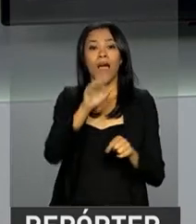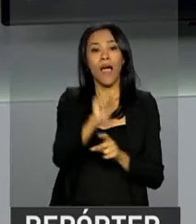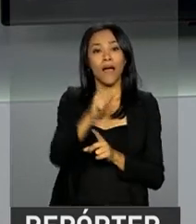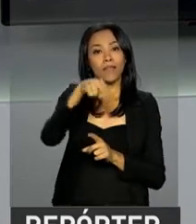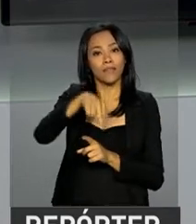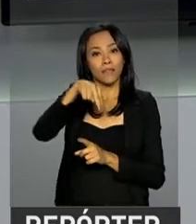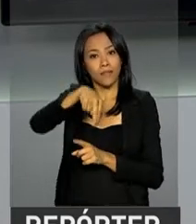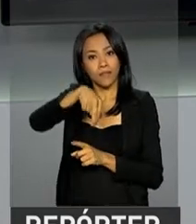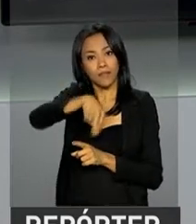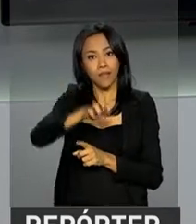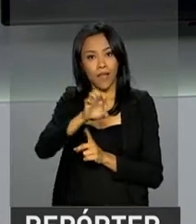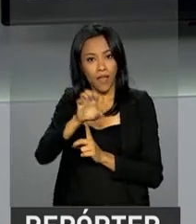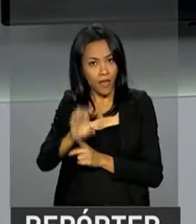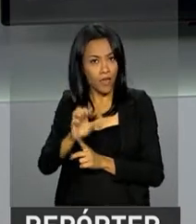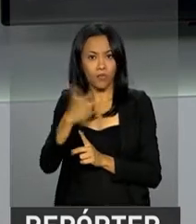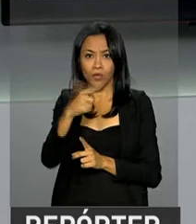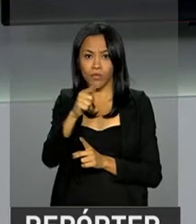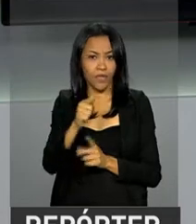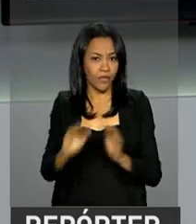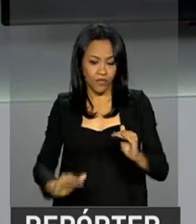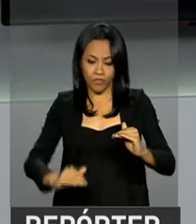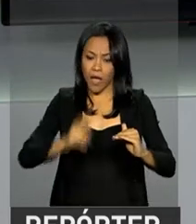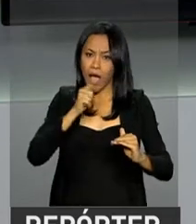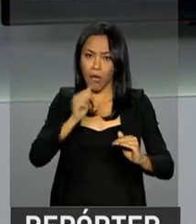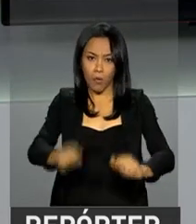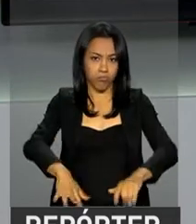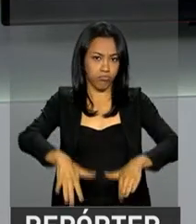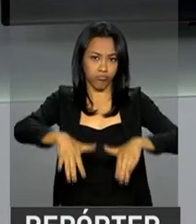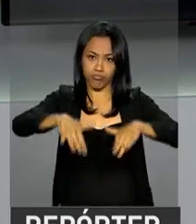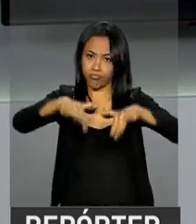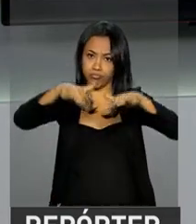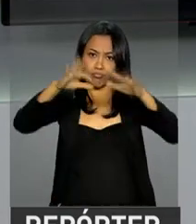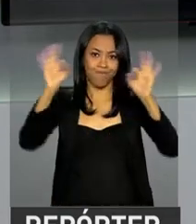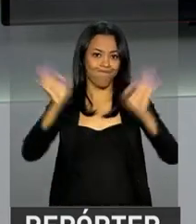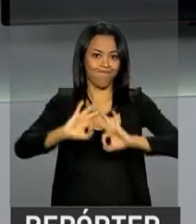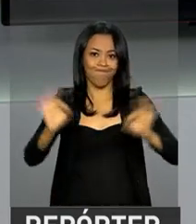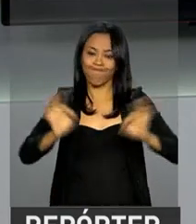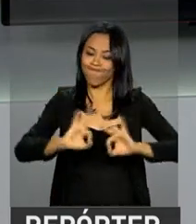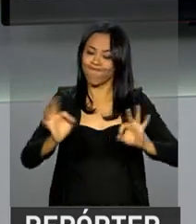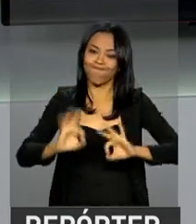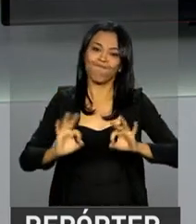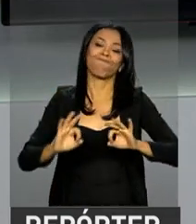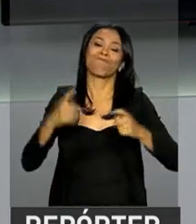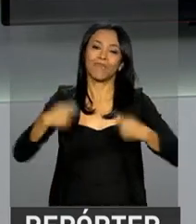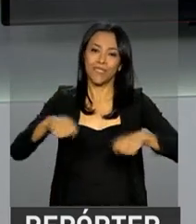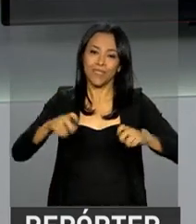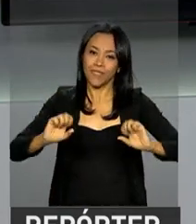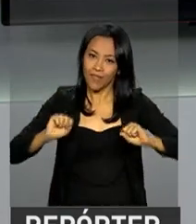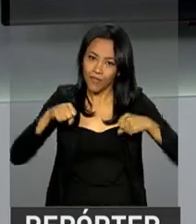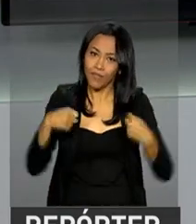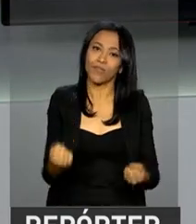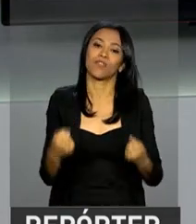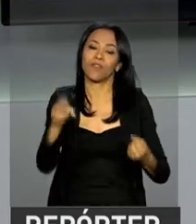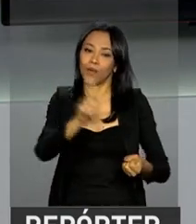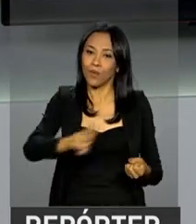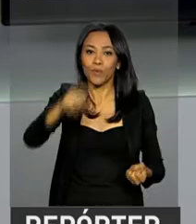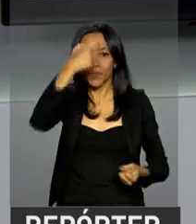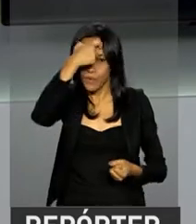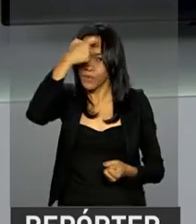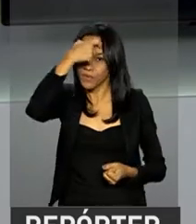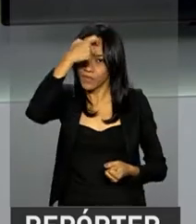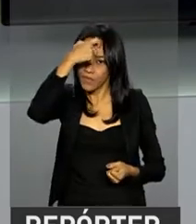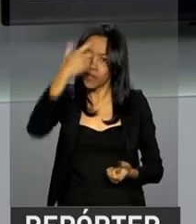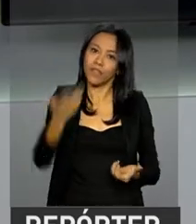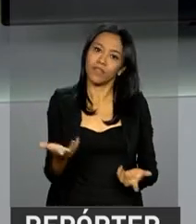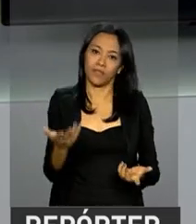evolução na situação dos reservatórios das usinas hidrelétricas em relação ao mês anterior e é preciso reforçar o uso consciente e o